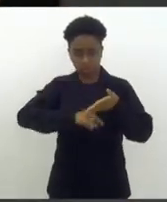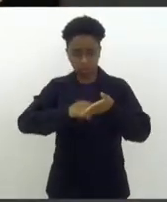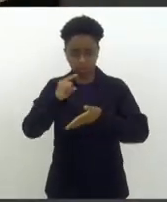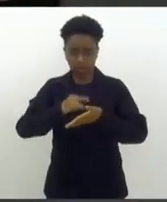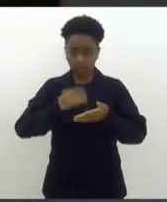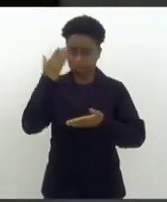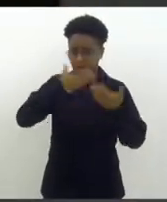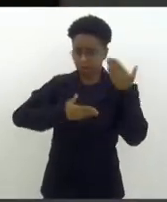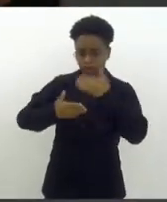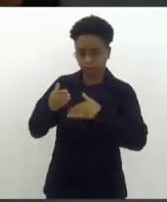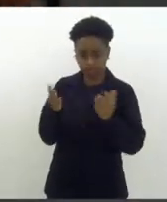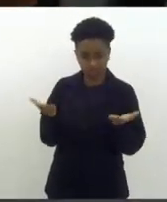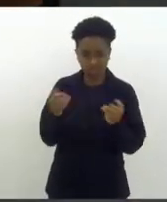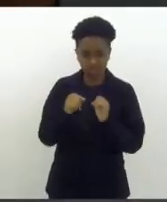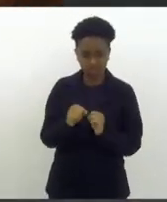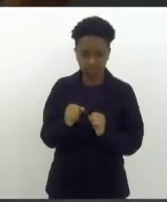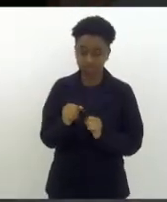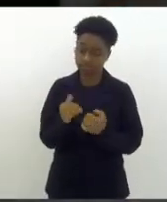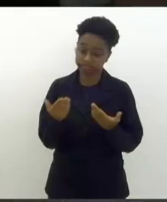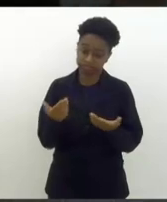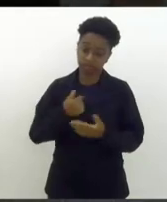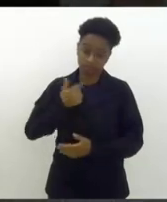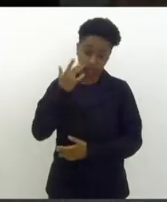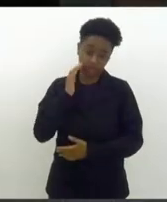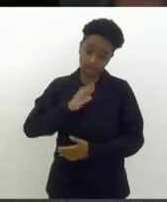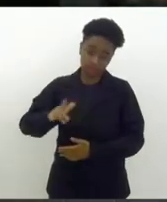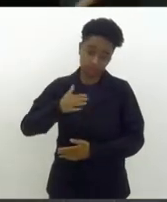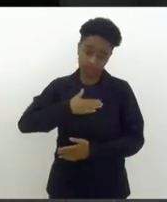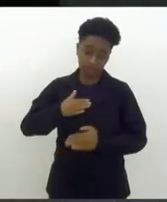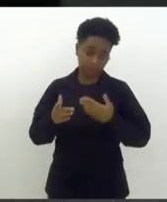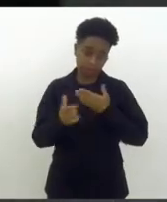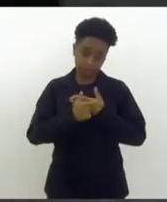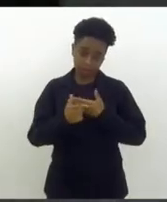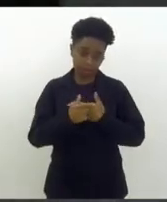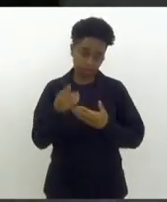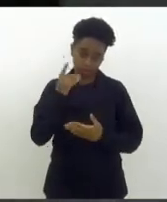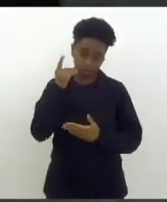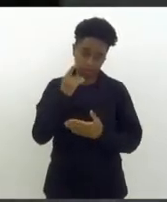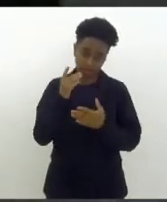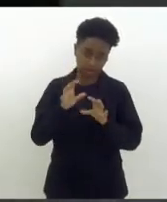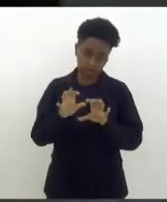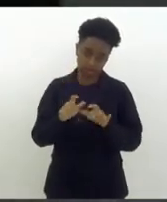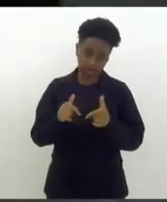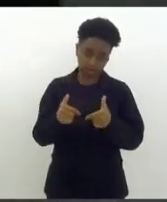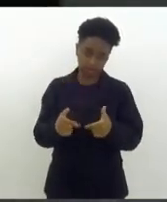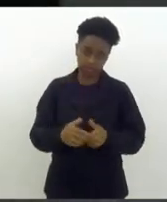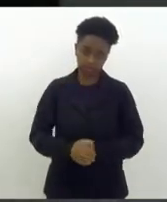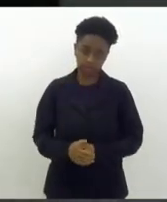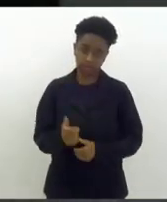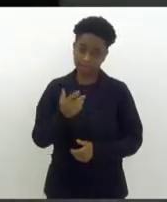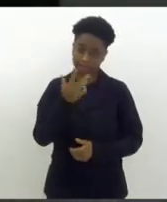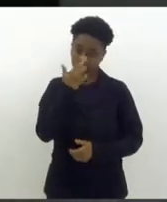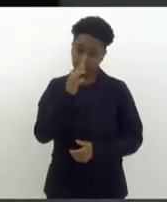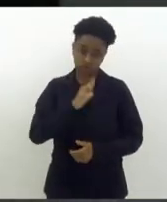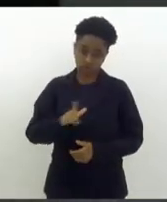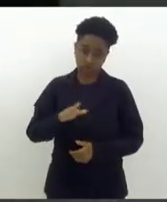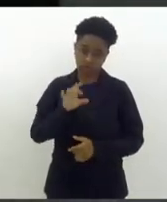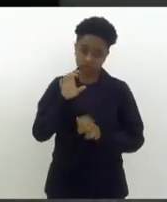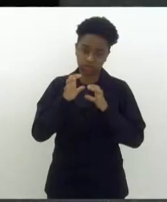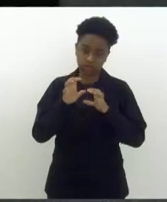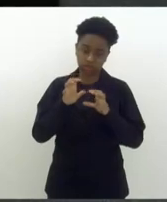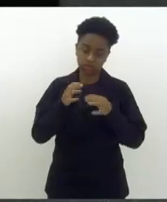e provas disso ou daquilo eu acho que não é o meu papel como Deputado a fazer isso me parece que não é a forma correta dessa